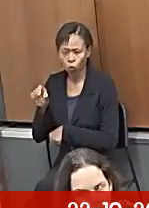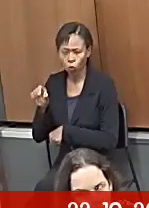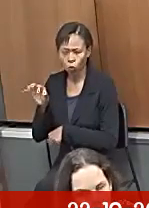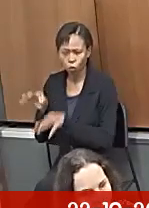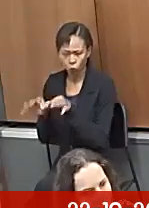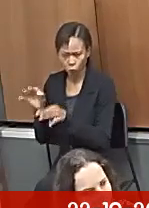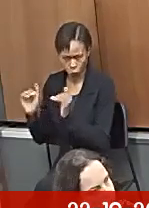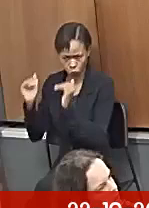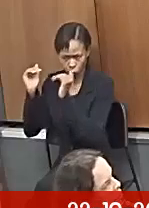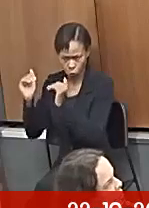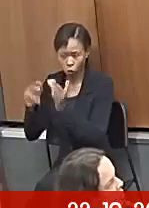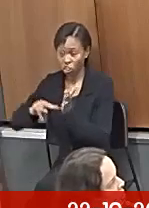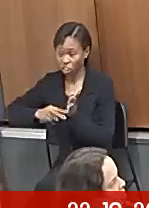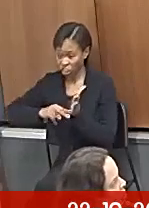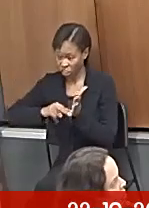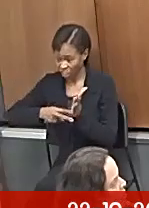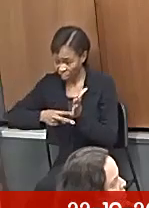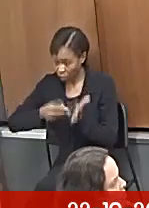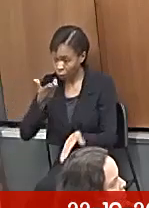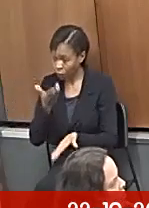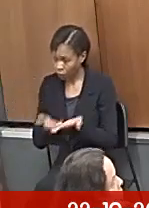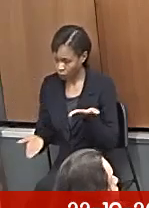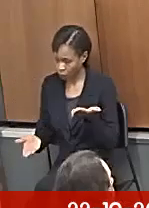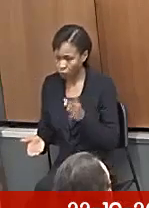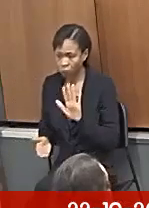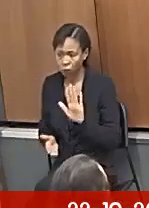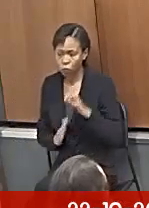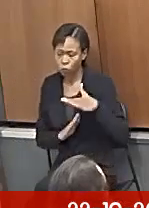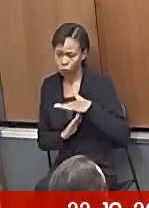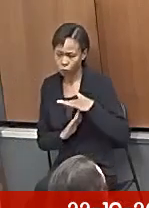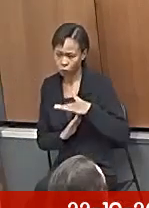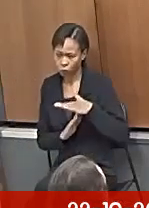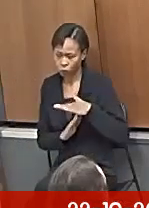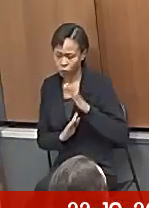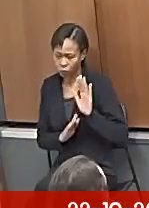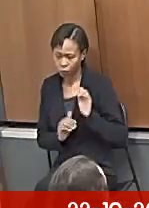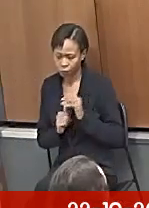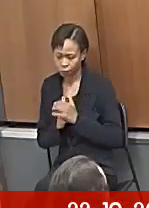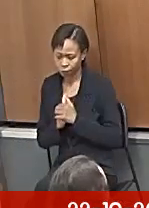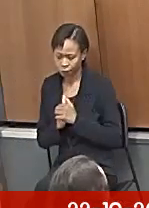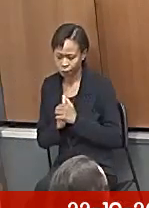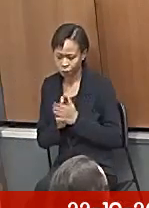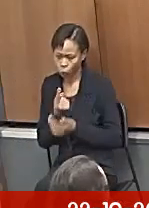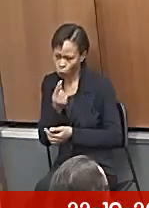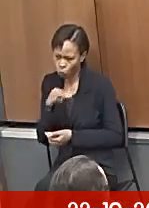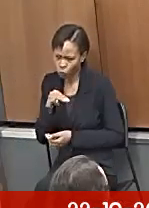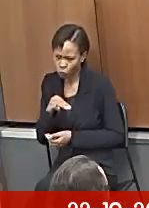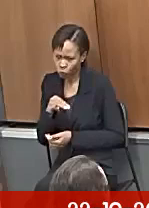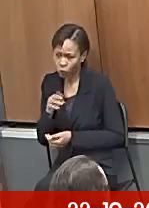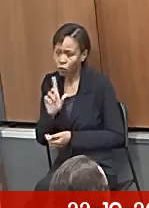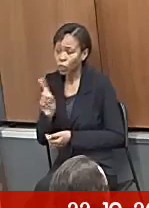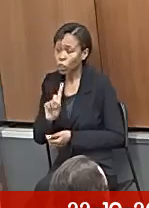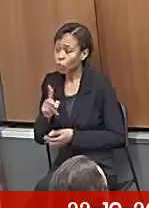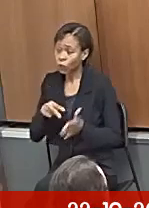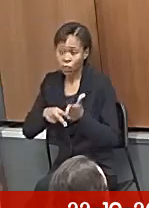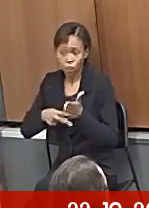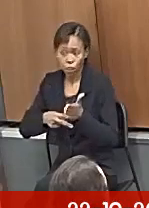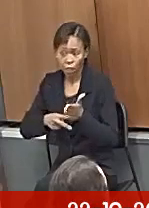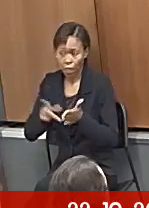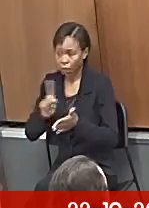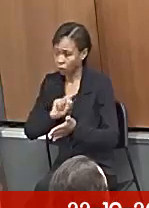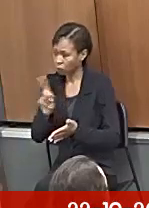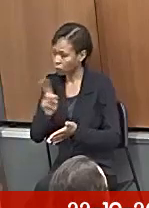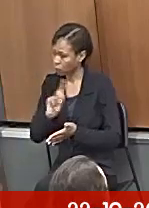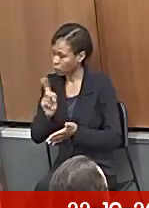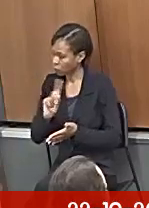sindicato perdeu isso no STF. Só um minutinho, só um minutinho. Não foi o sindicato, tá, gente? O sindicato